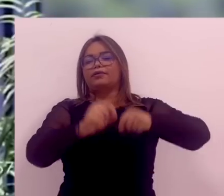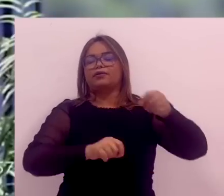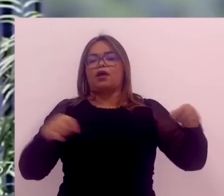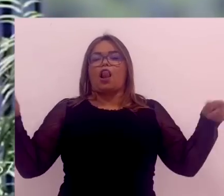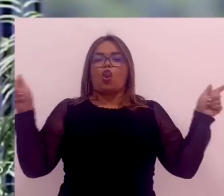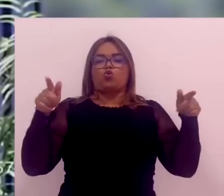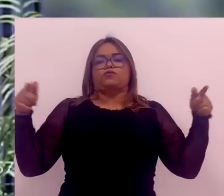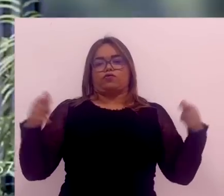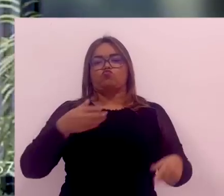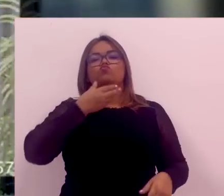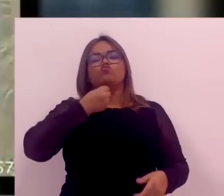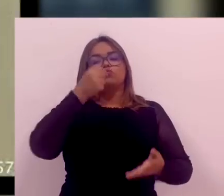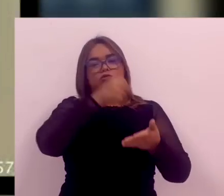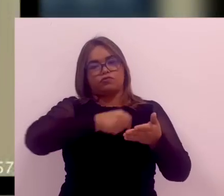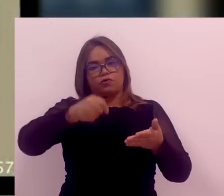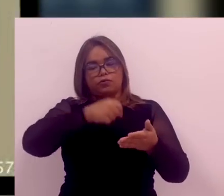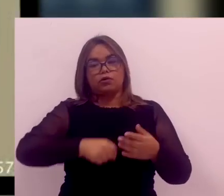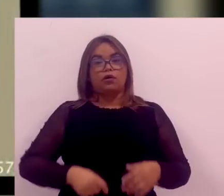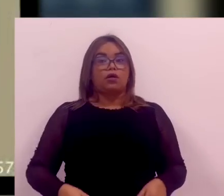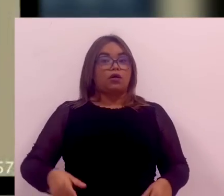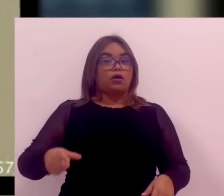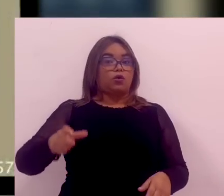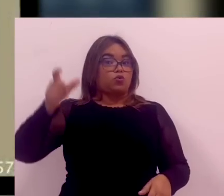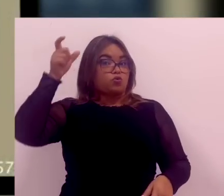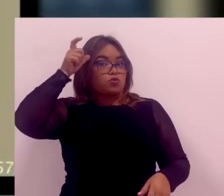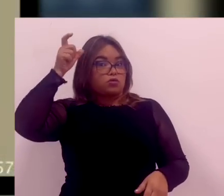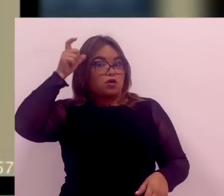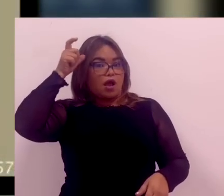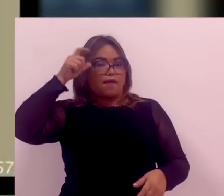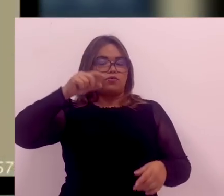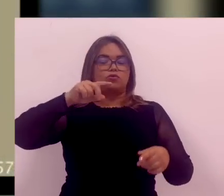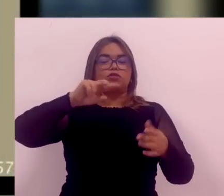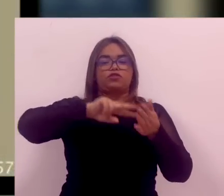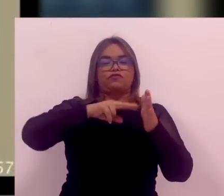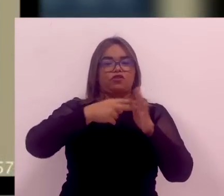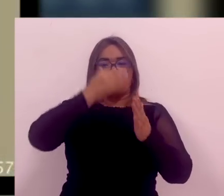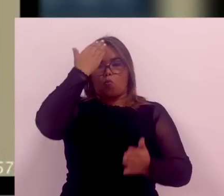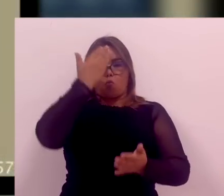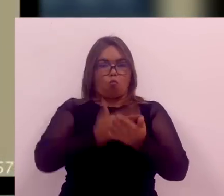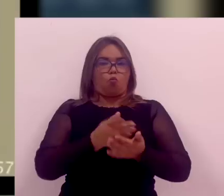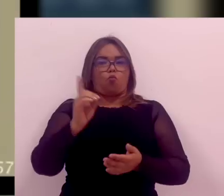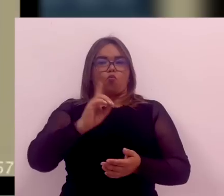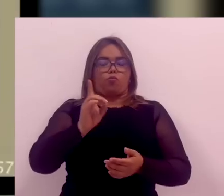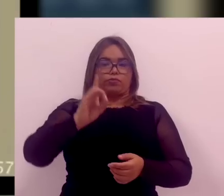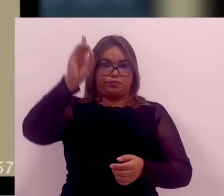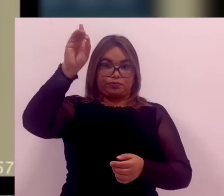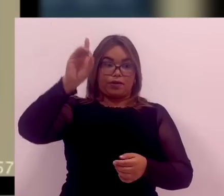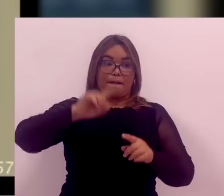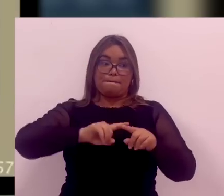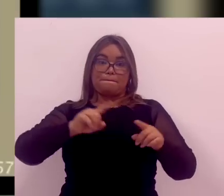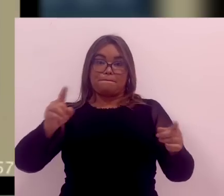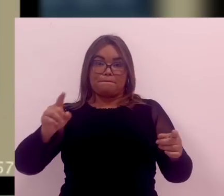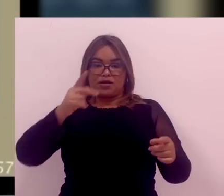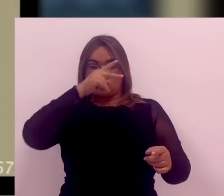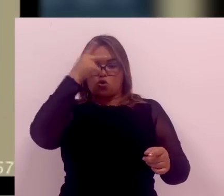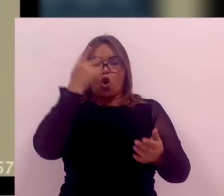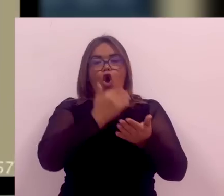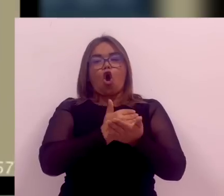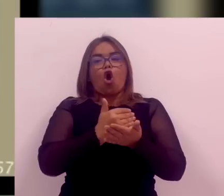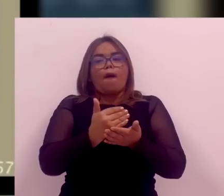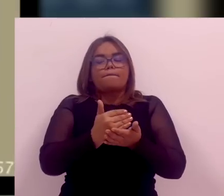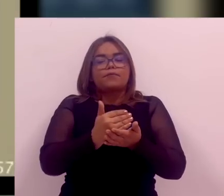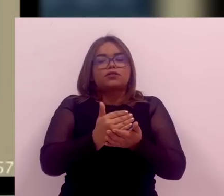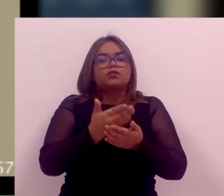Deus da maçonaria? Lúcifer. Albert Pike, em Morais e Dogma, diz: o diabo é a personificação do ateísmo, da